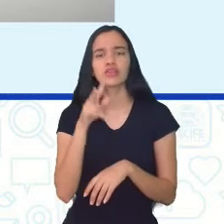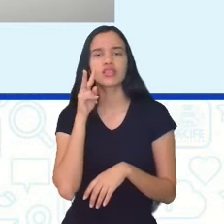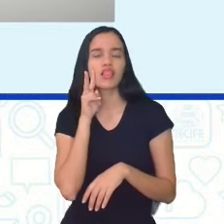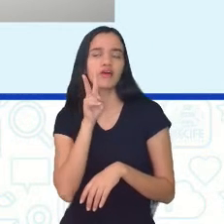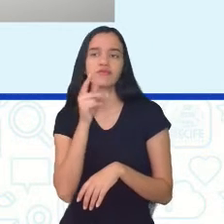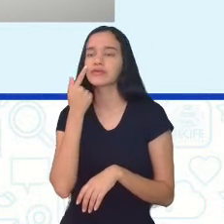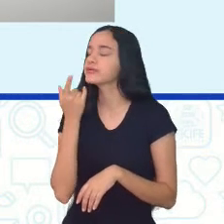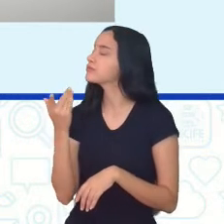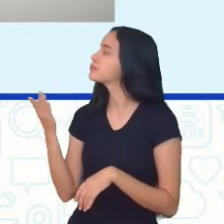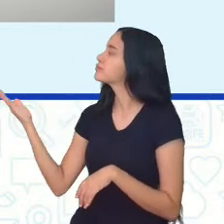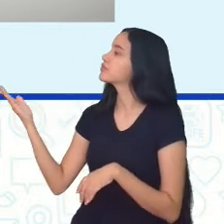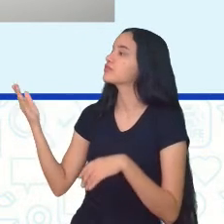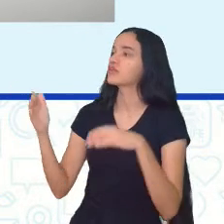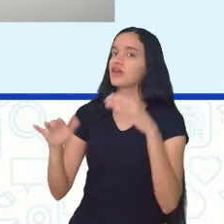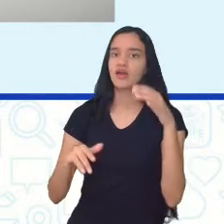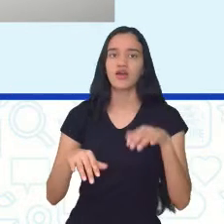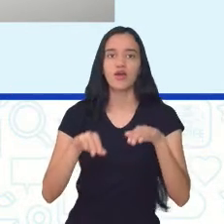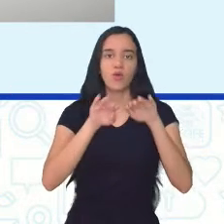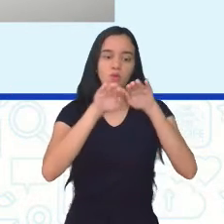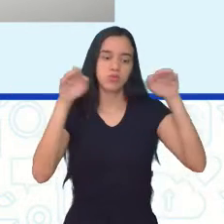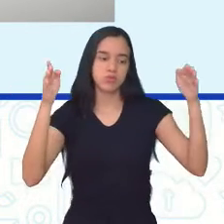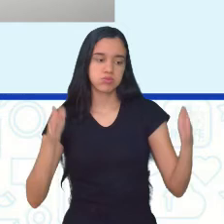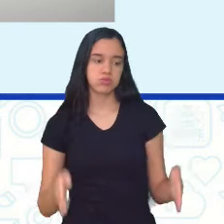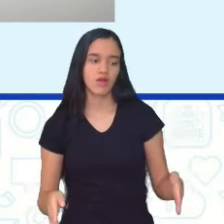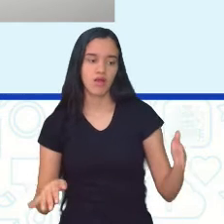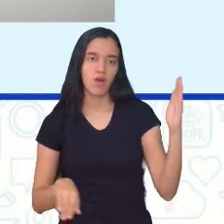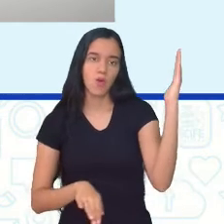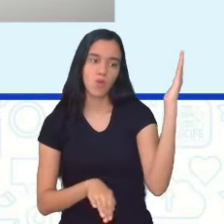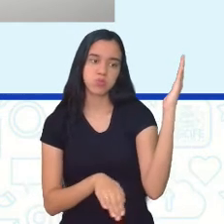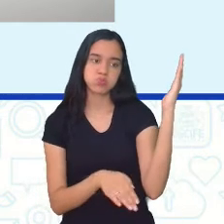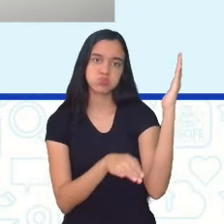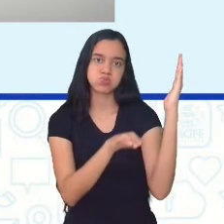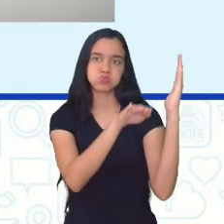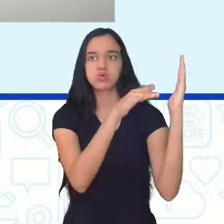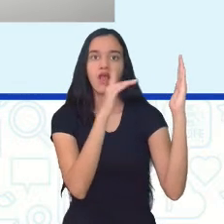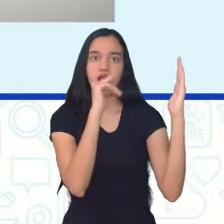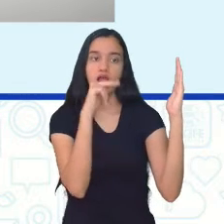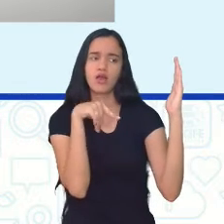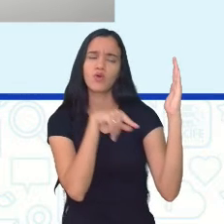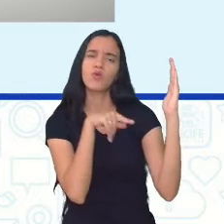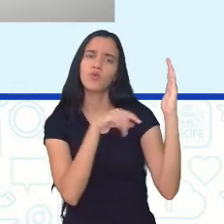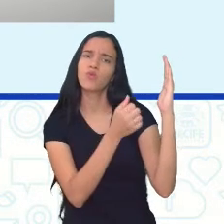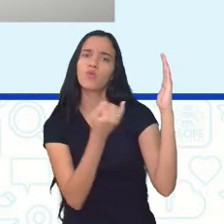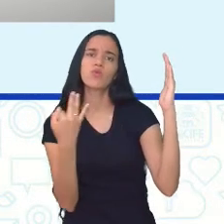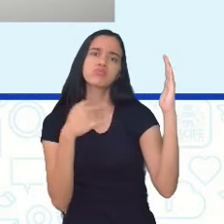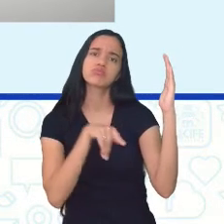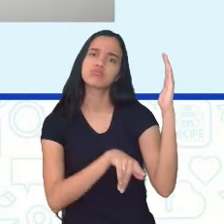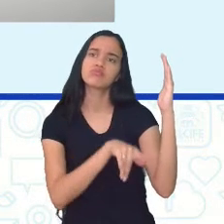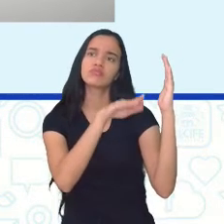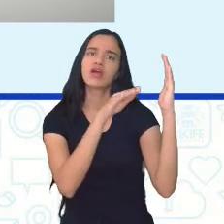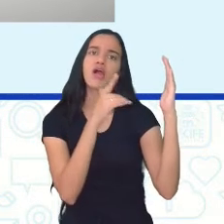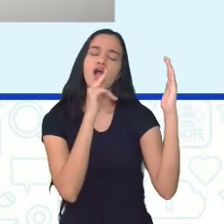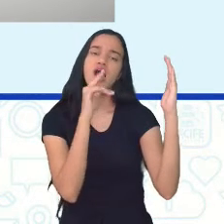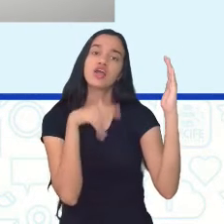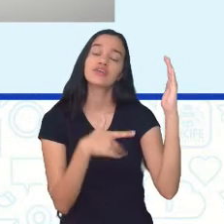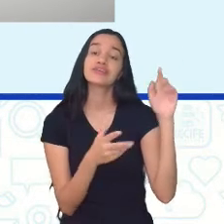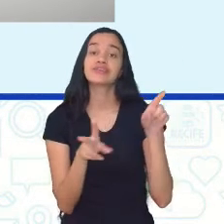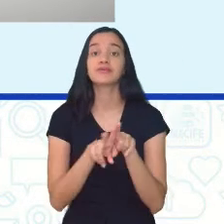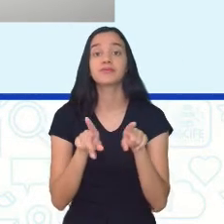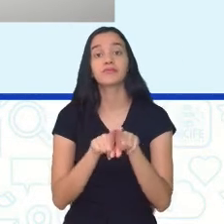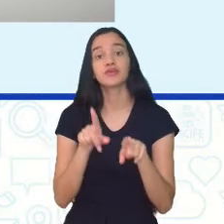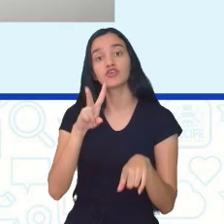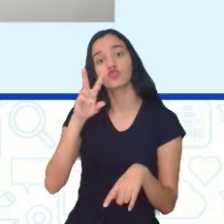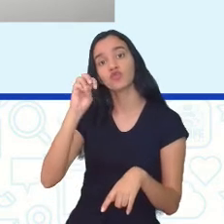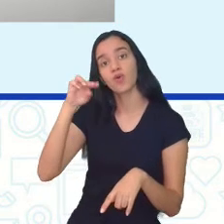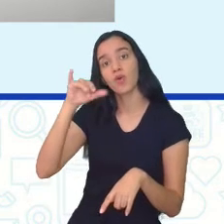esse tanque que tem a boia, a capacidade é quanto de água cabe dentro. E o volume? O